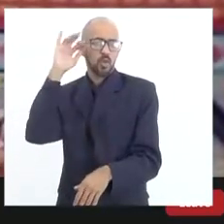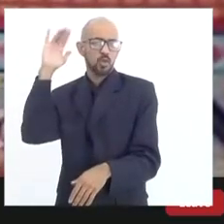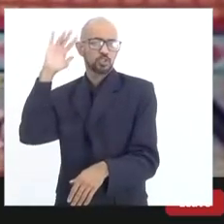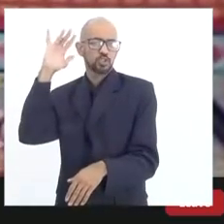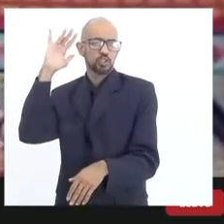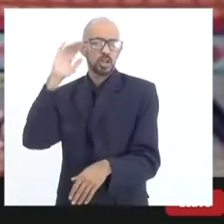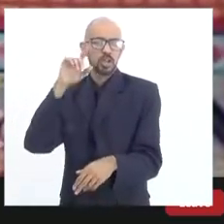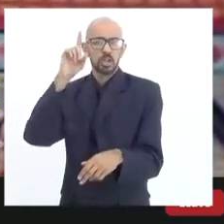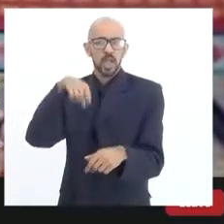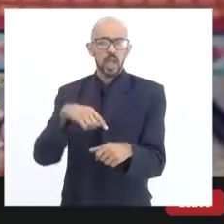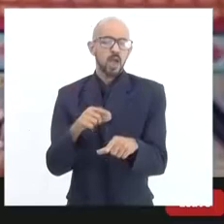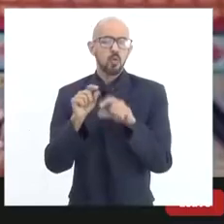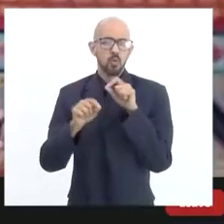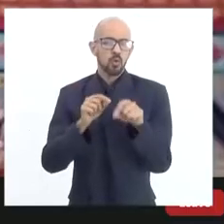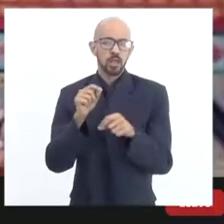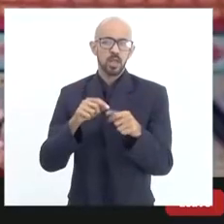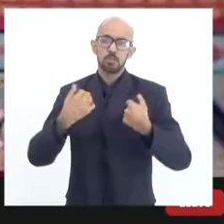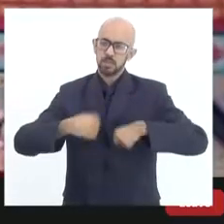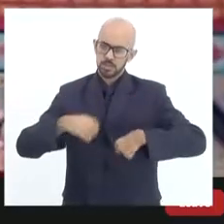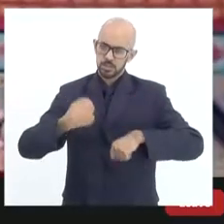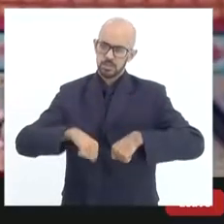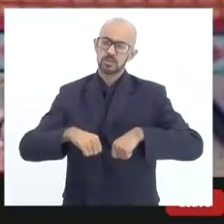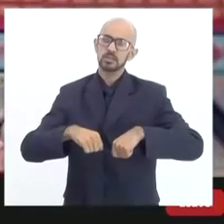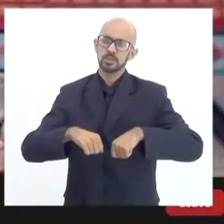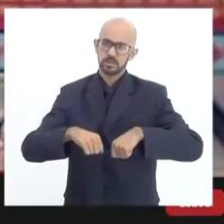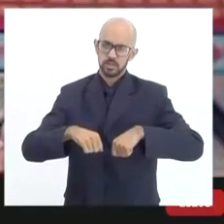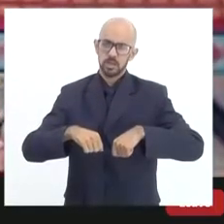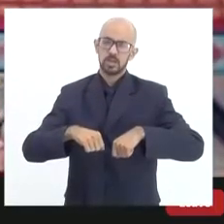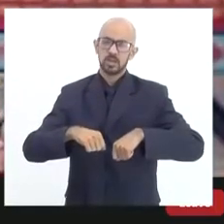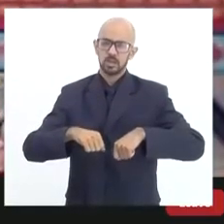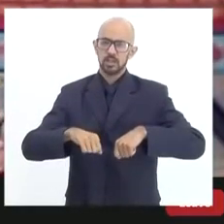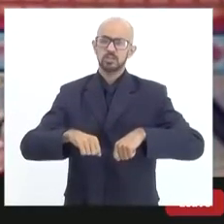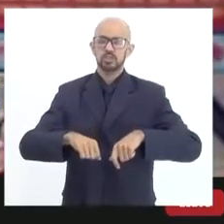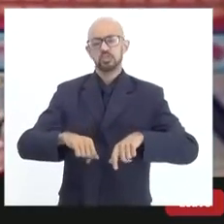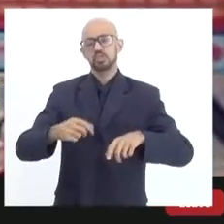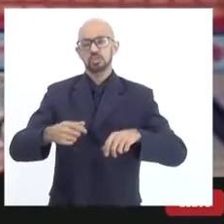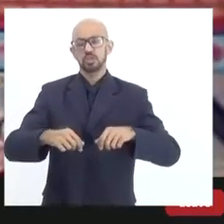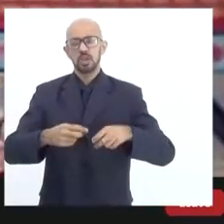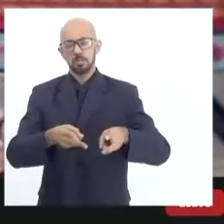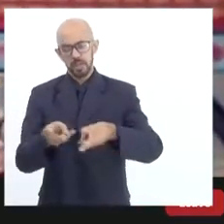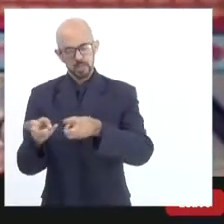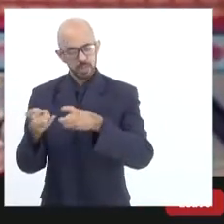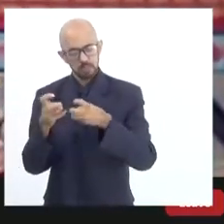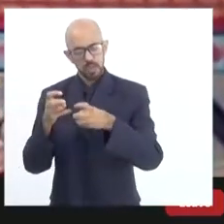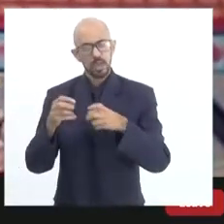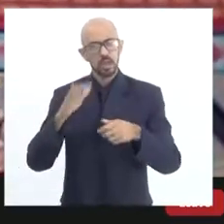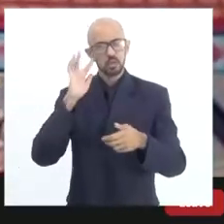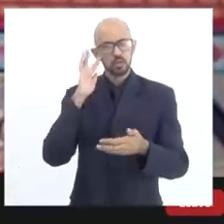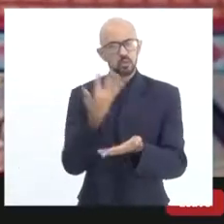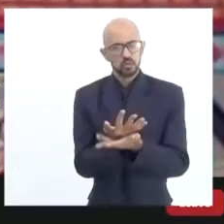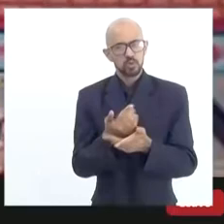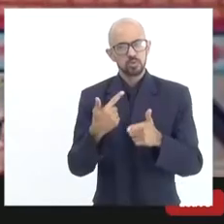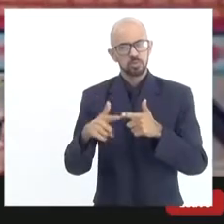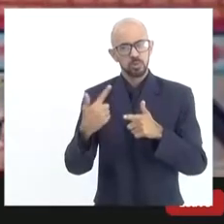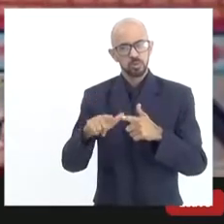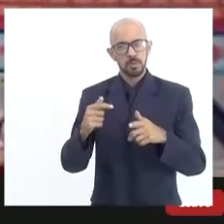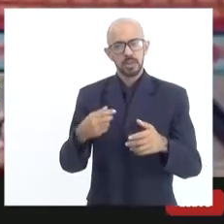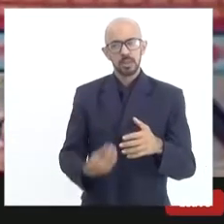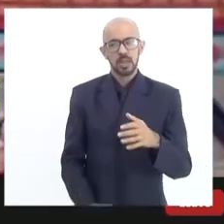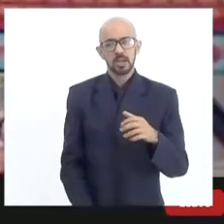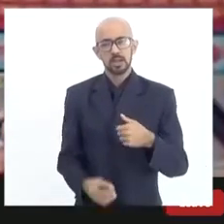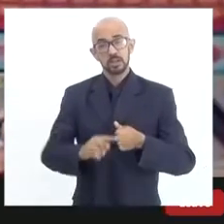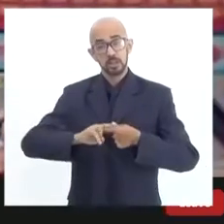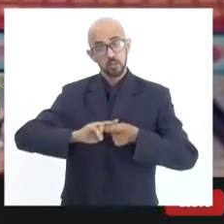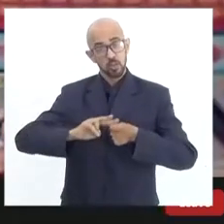desse processo e produzem o que a gente está vendo, inclusive consequências dramáticas, como a morte